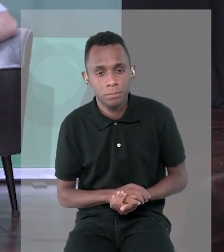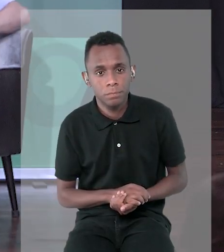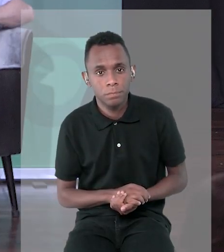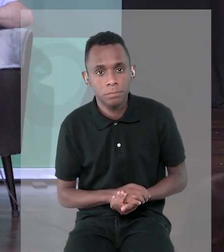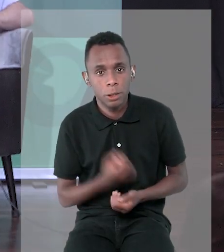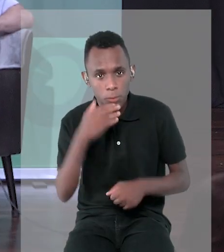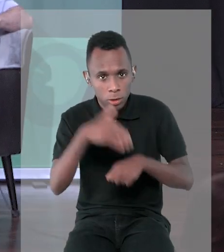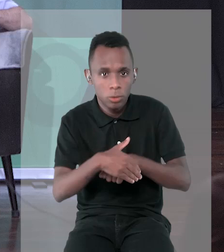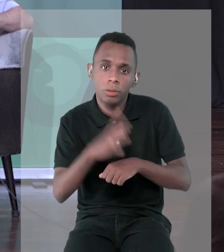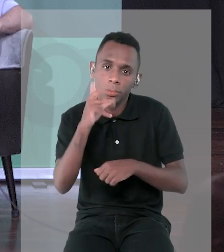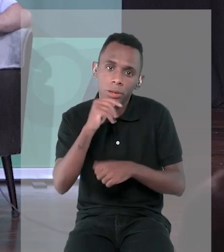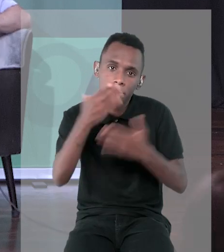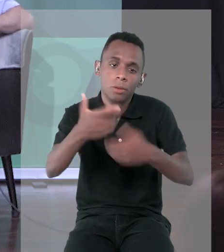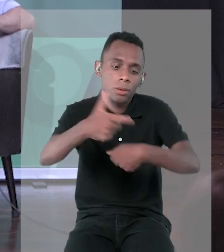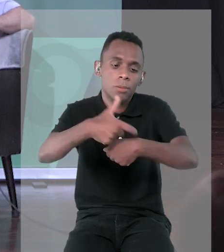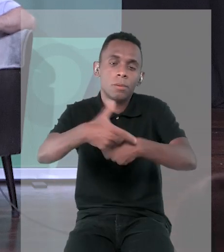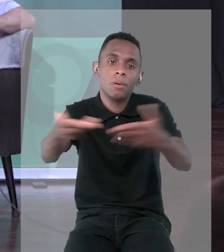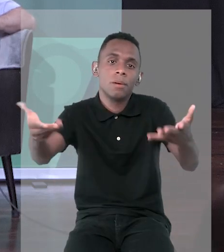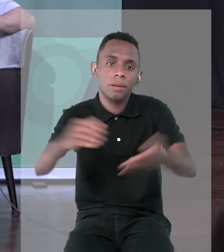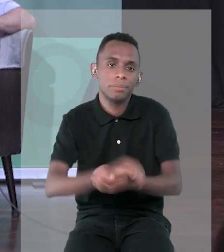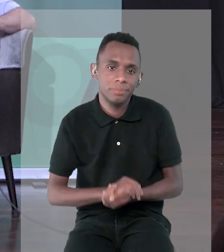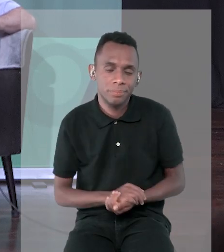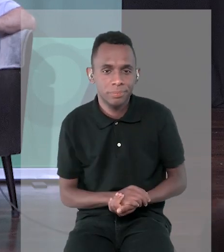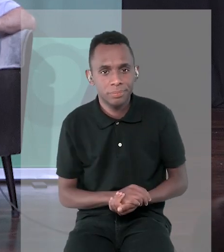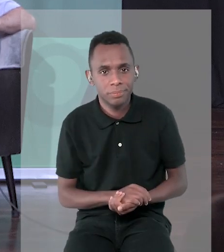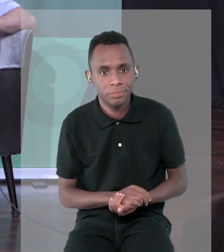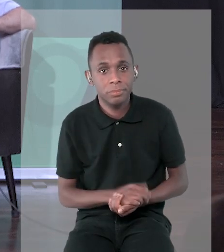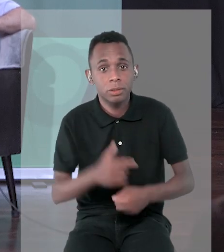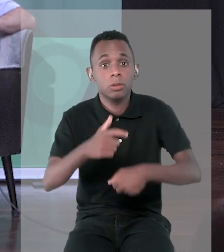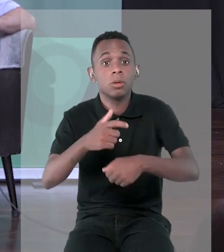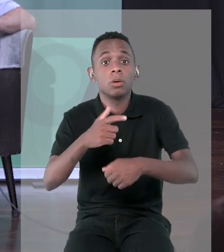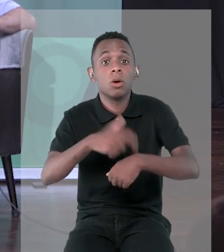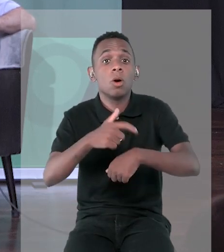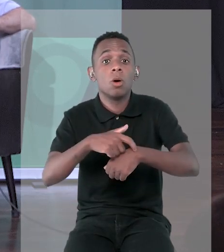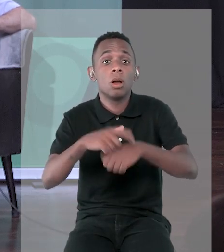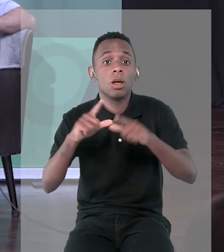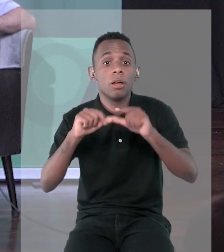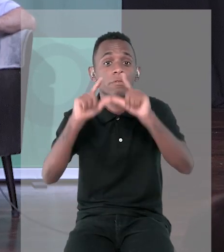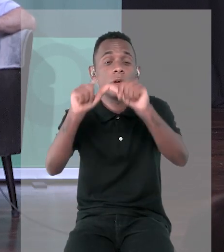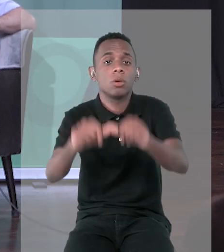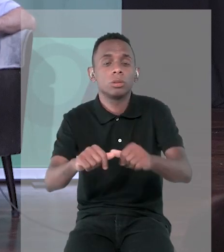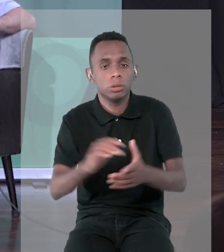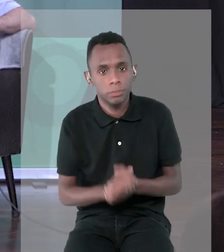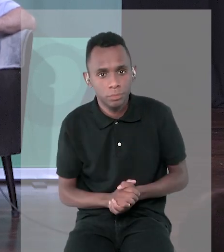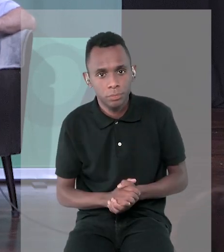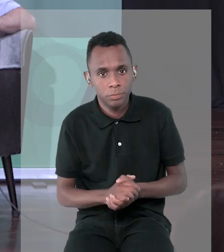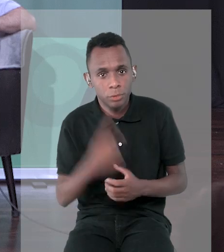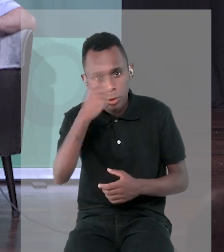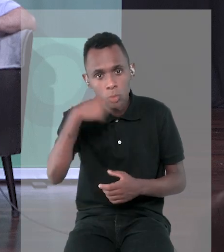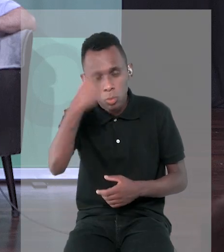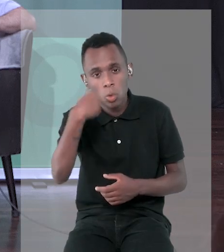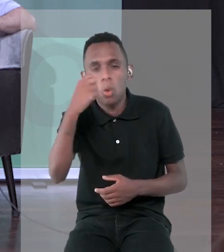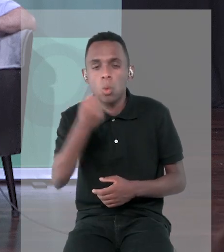Boa noite, meu senhor. O senhor demorou muito tempo? Quantas horas? Foram 8 horas, mas valeu a pena. Um espectador faz uma pergunta ao microfone